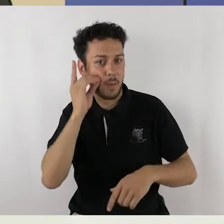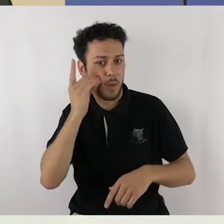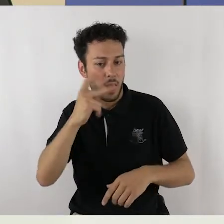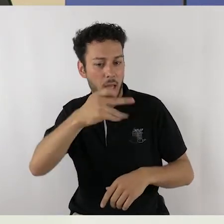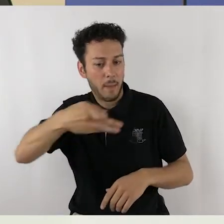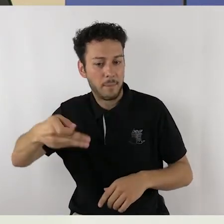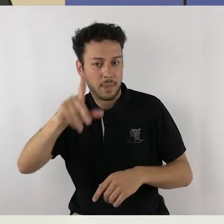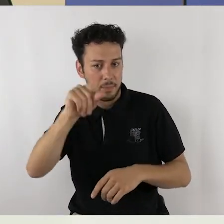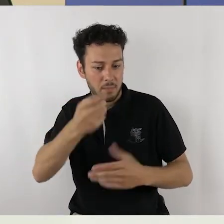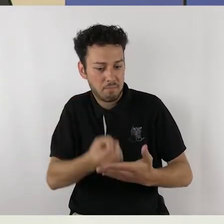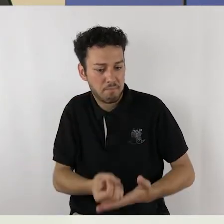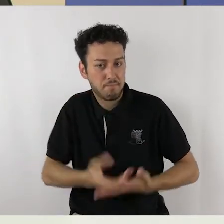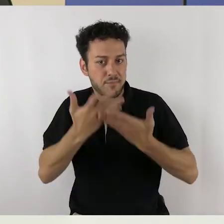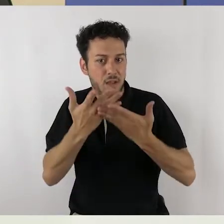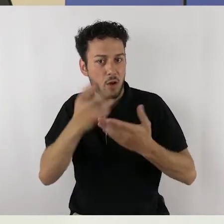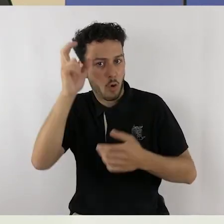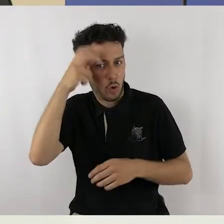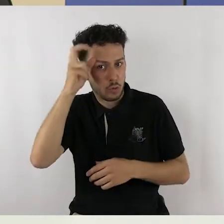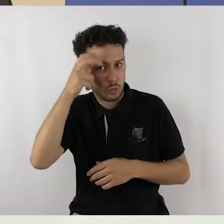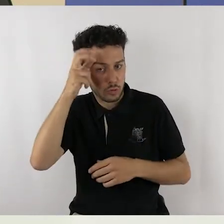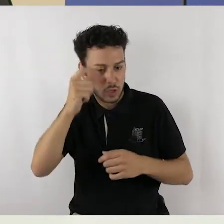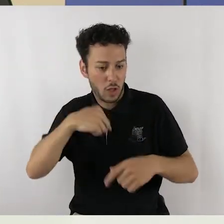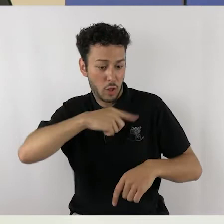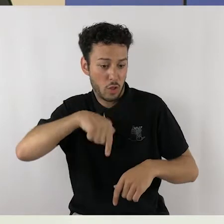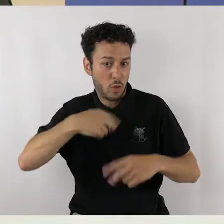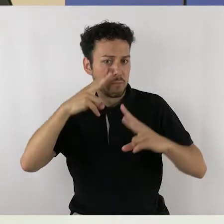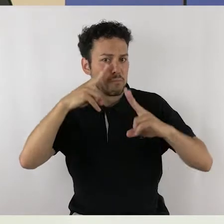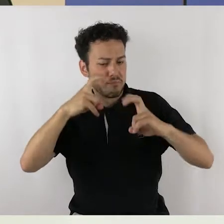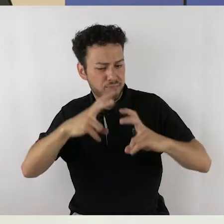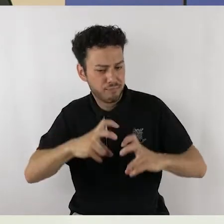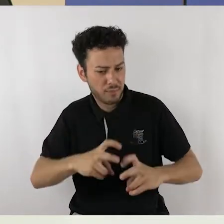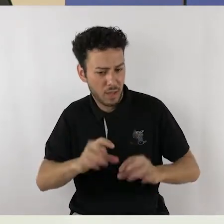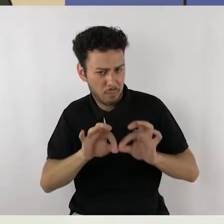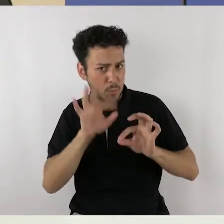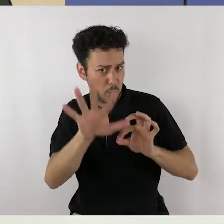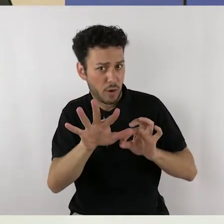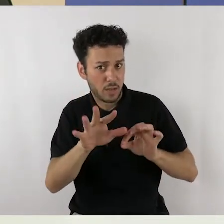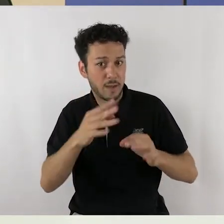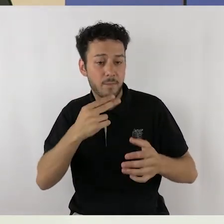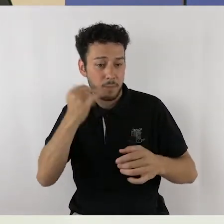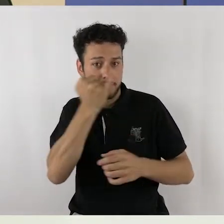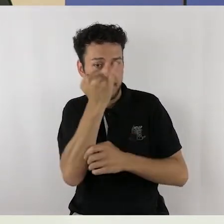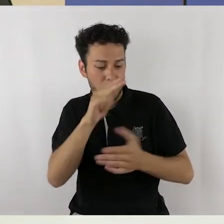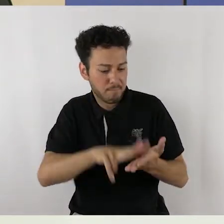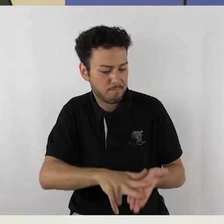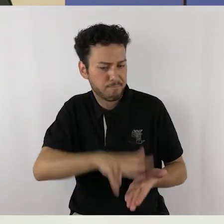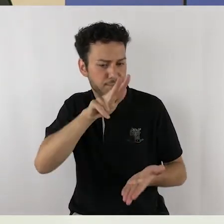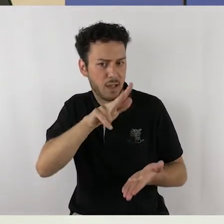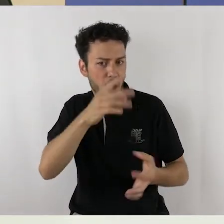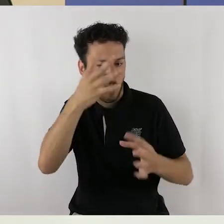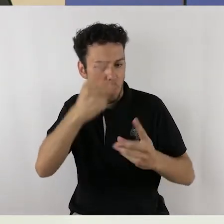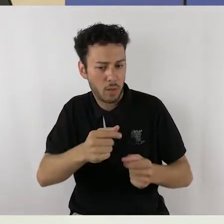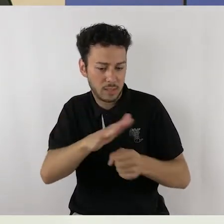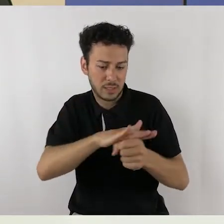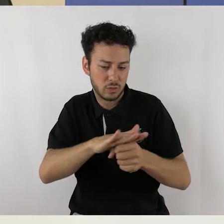pe sugiro e conselho que explorem e se mudem o caso concreto porque